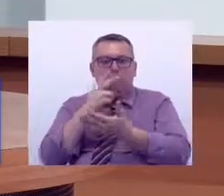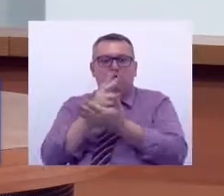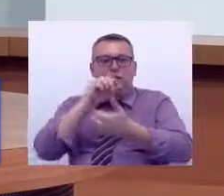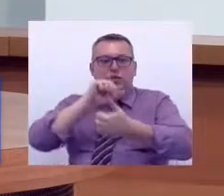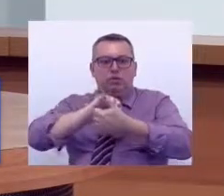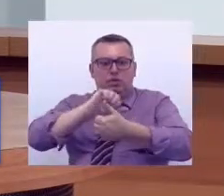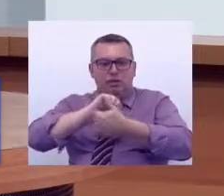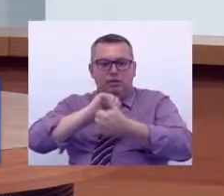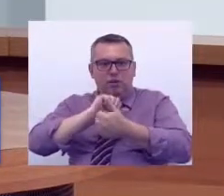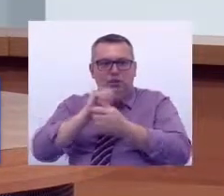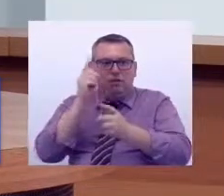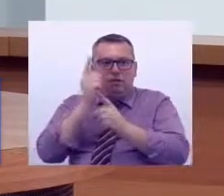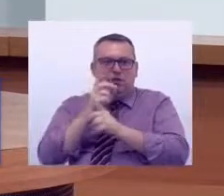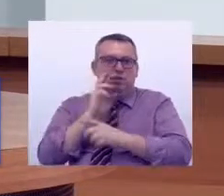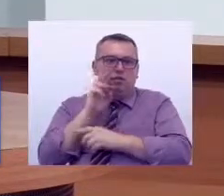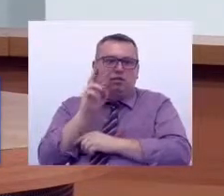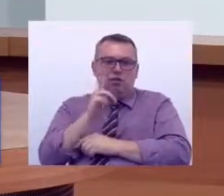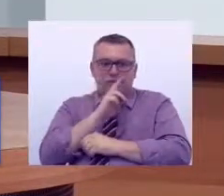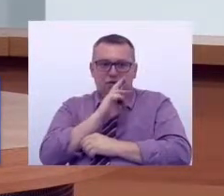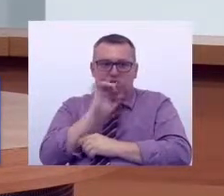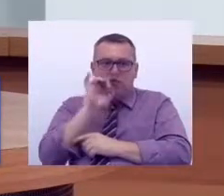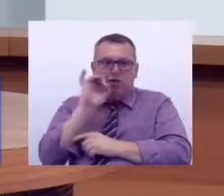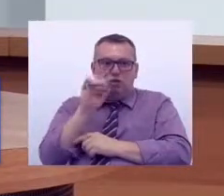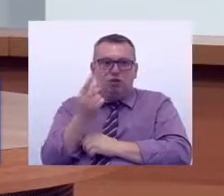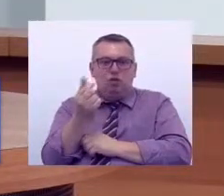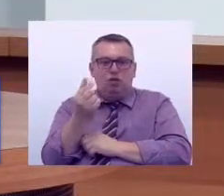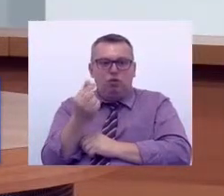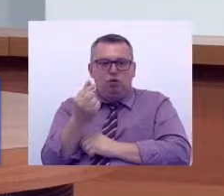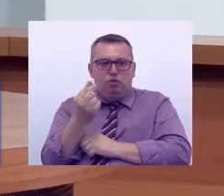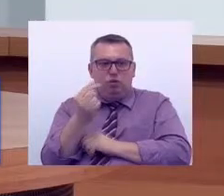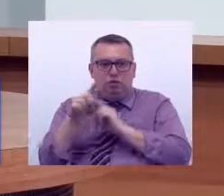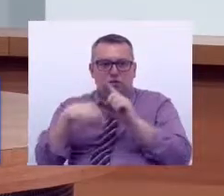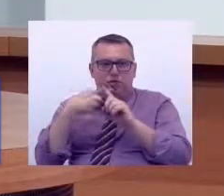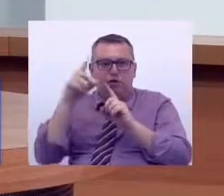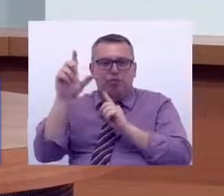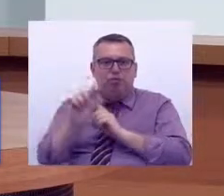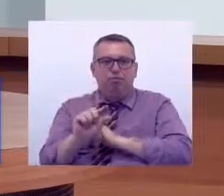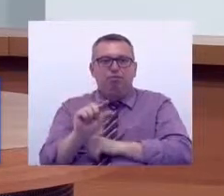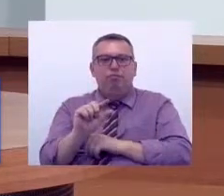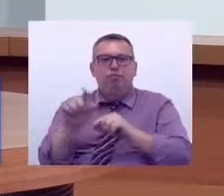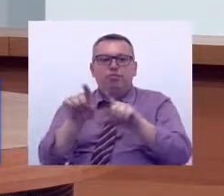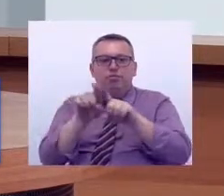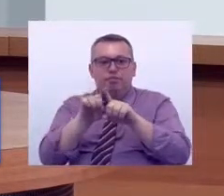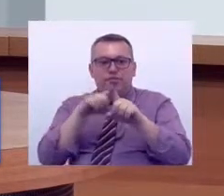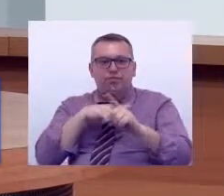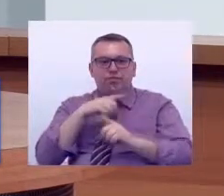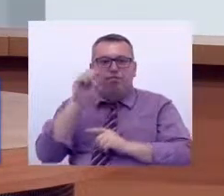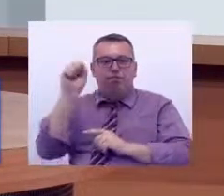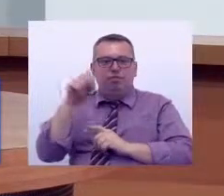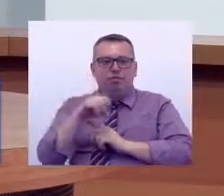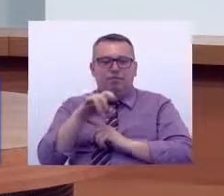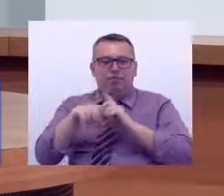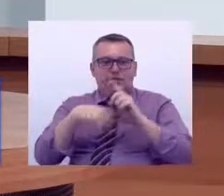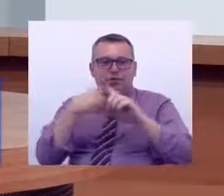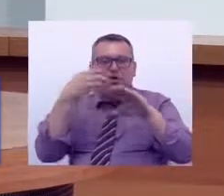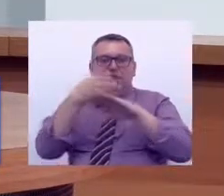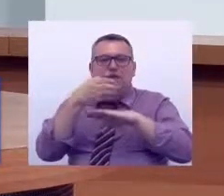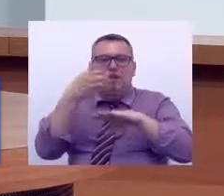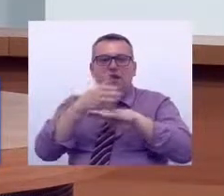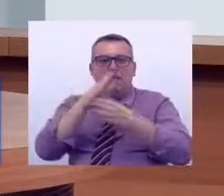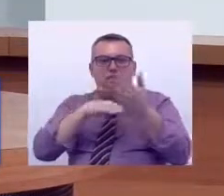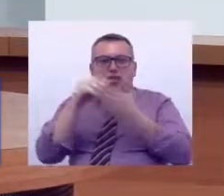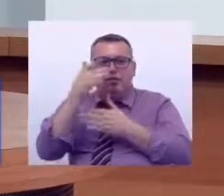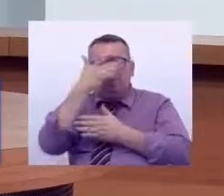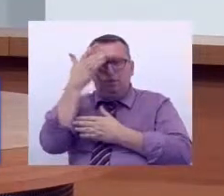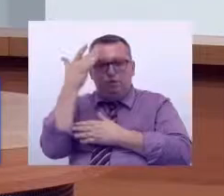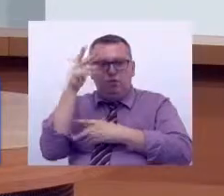qualidade encontrado em restaurante, só que pelos custos ele acaba saindo muito mais baixo e acaba assim sendo mais acessível para todos